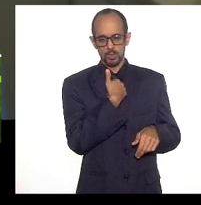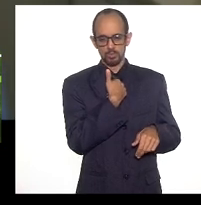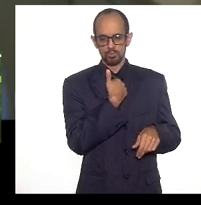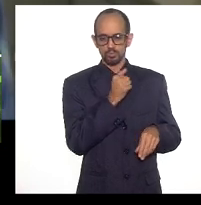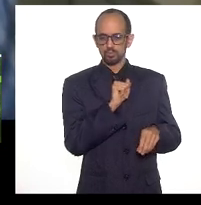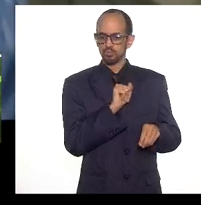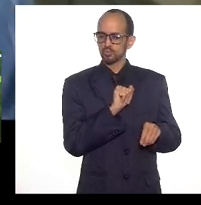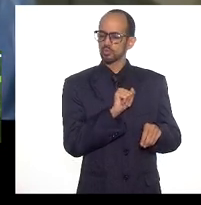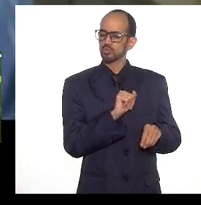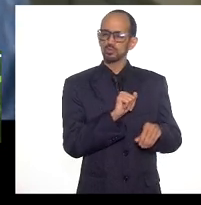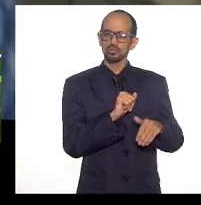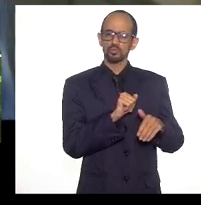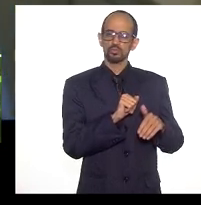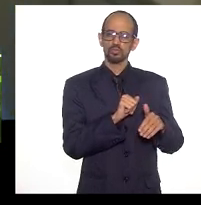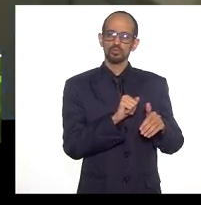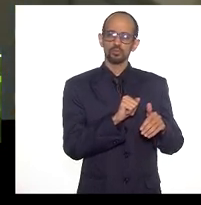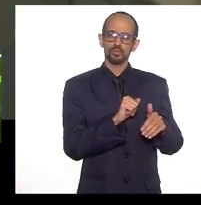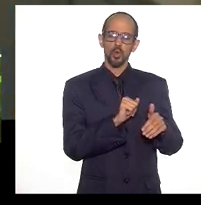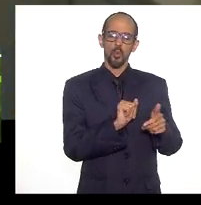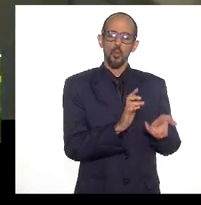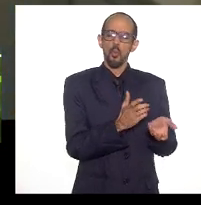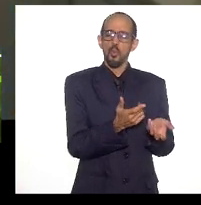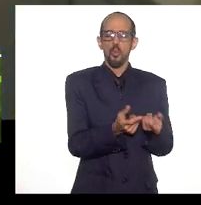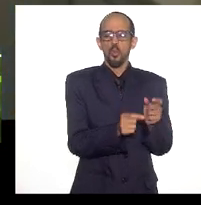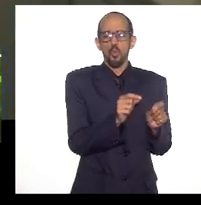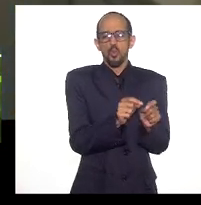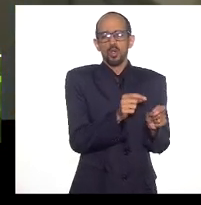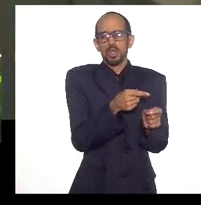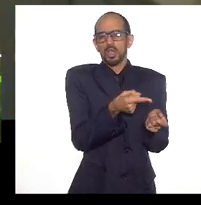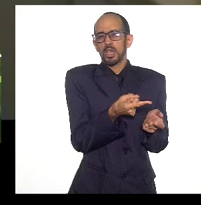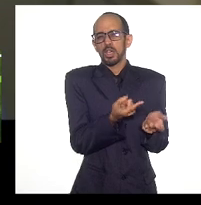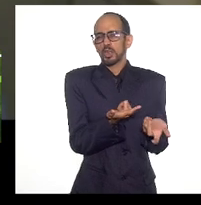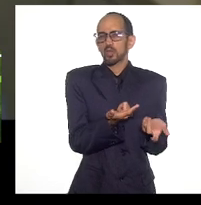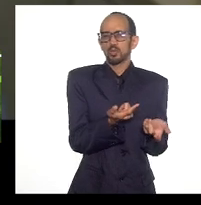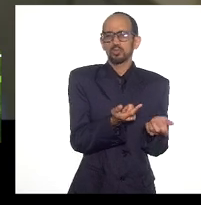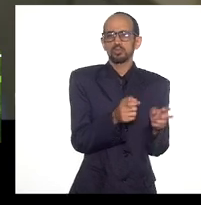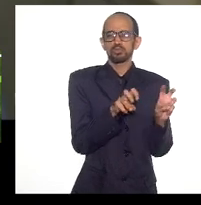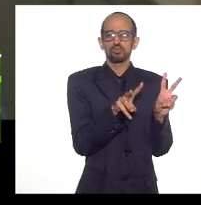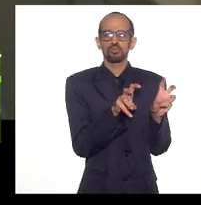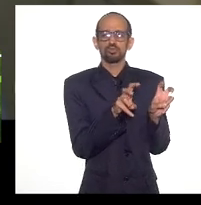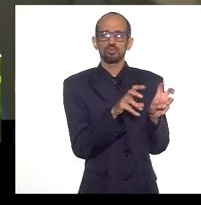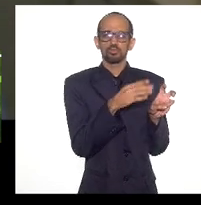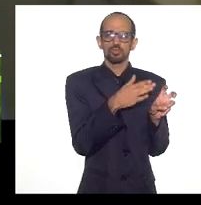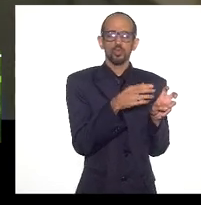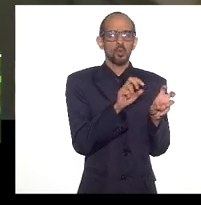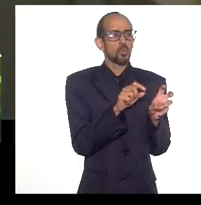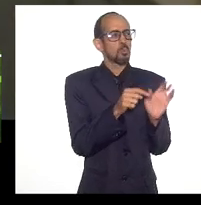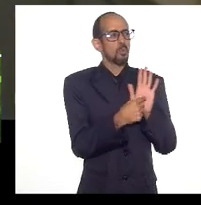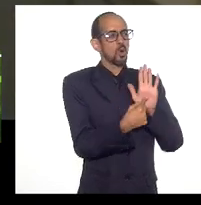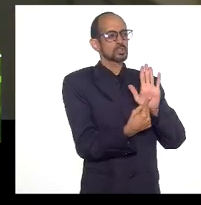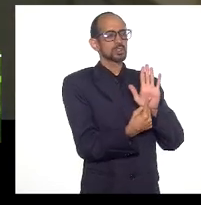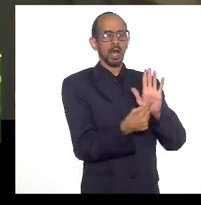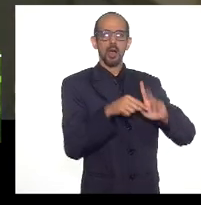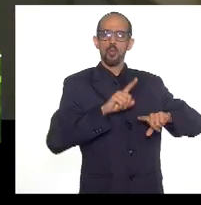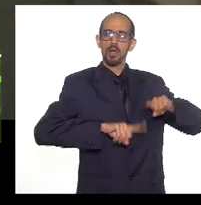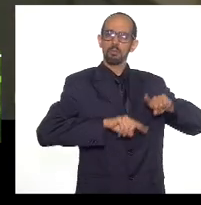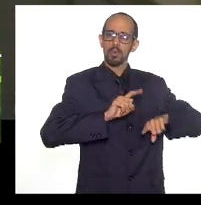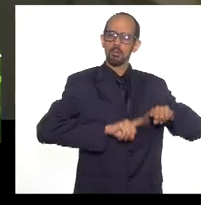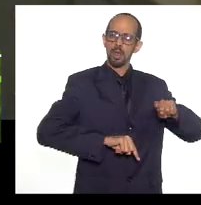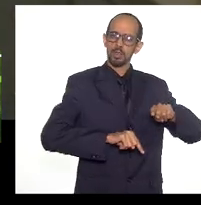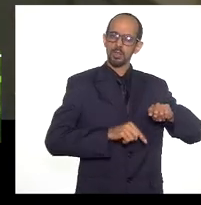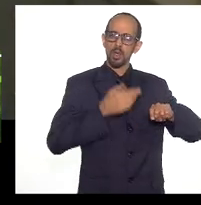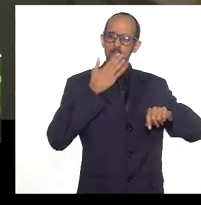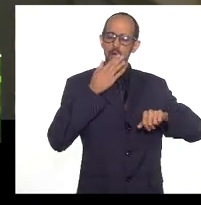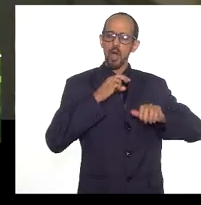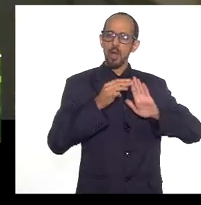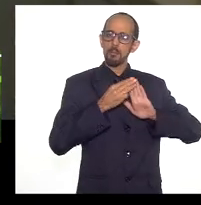um determinado campo, numa determinada área, um determinado equipamento, a